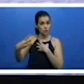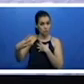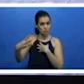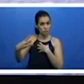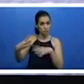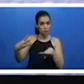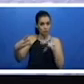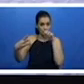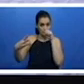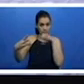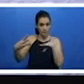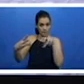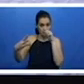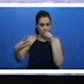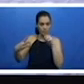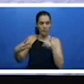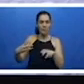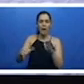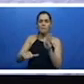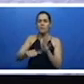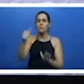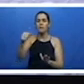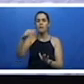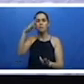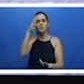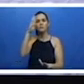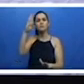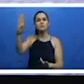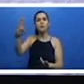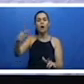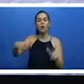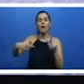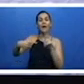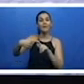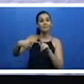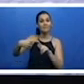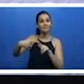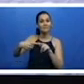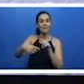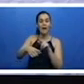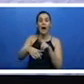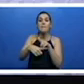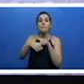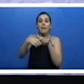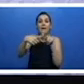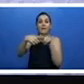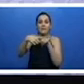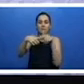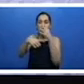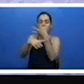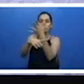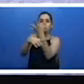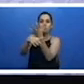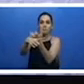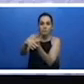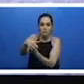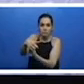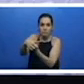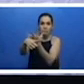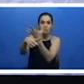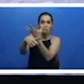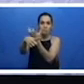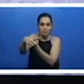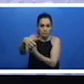A primeira respiração, a principal, é a respiração pela pele, respiração cutânea ou tegumentar também chamada. Então,